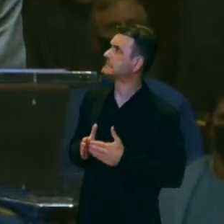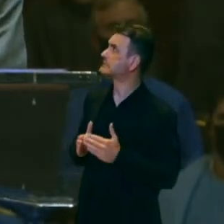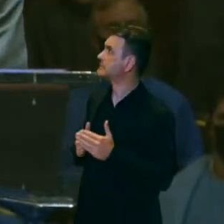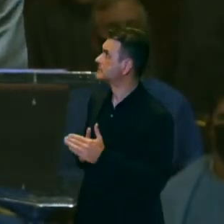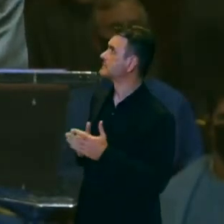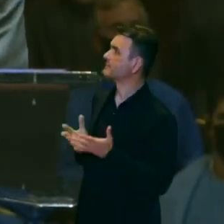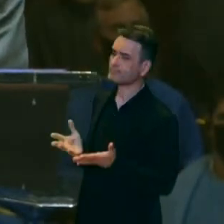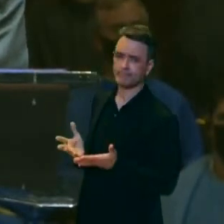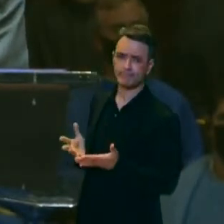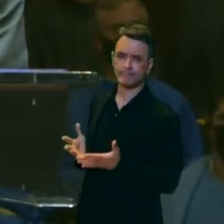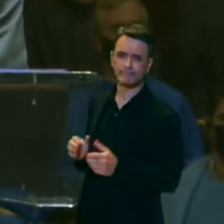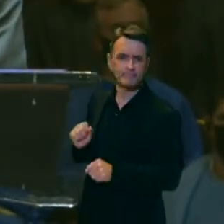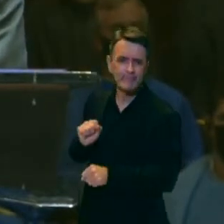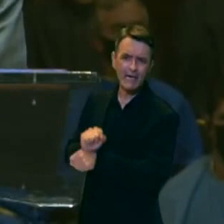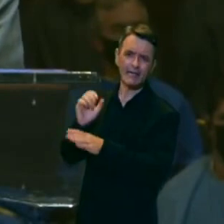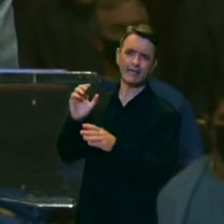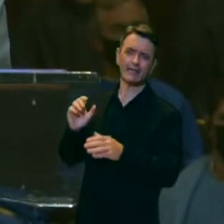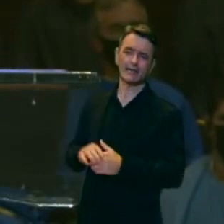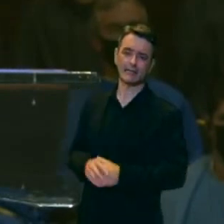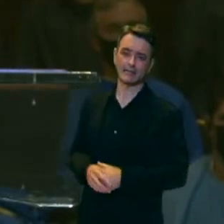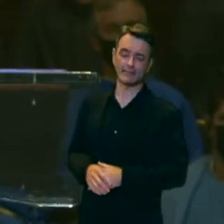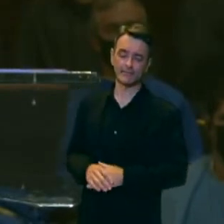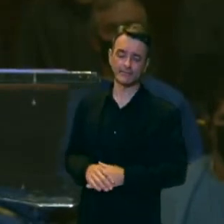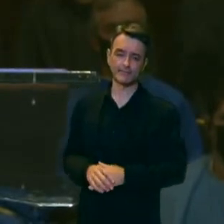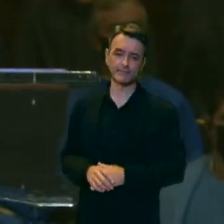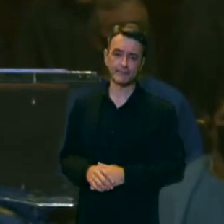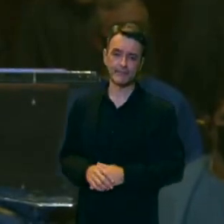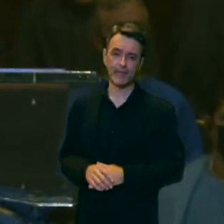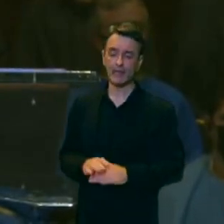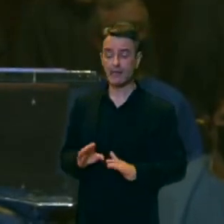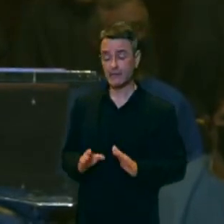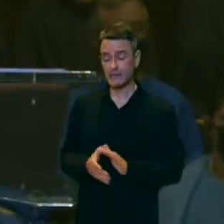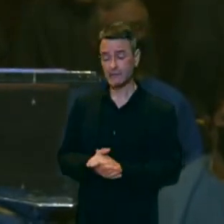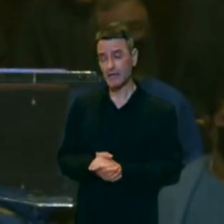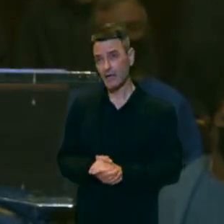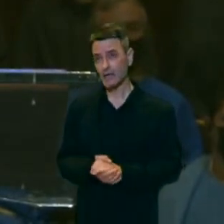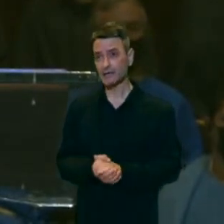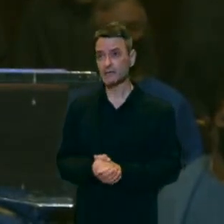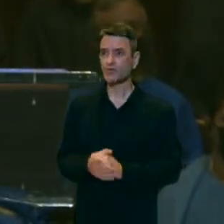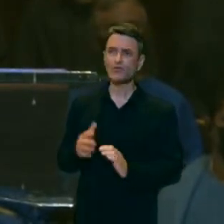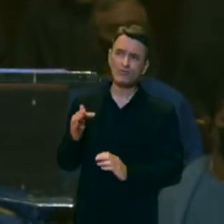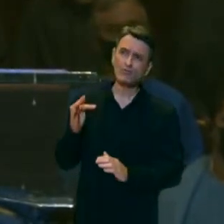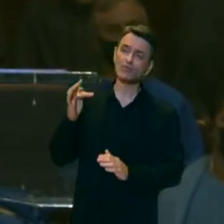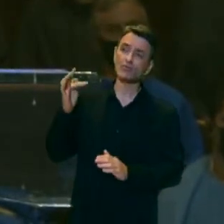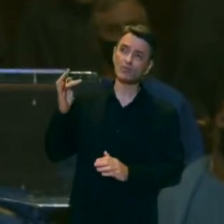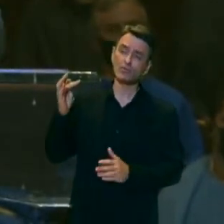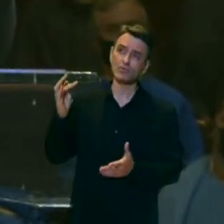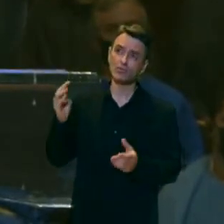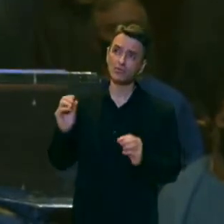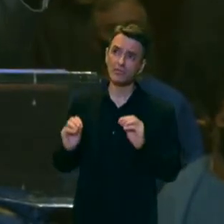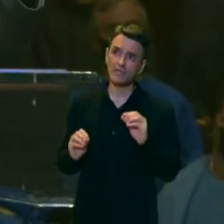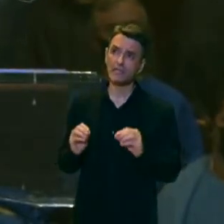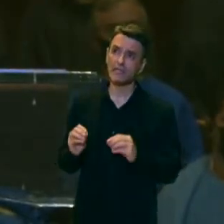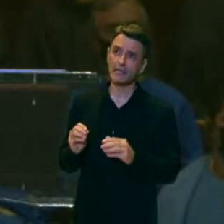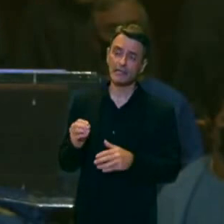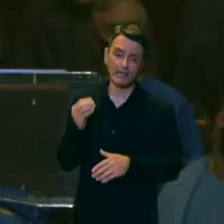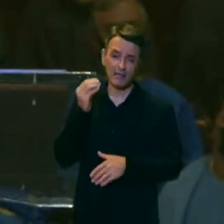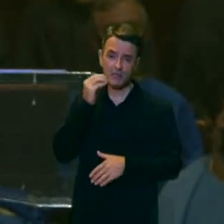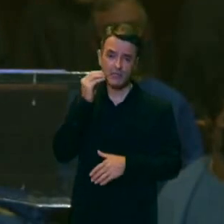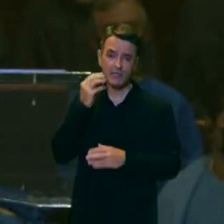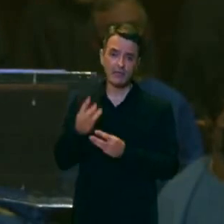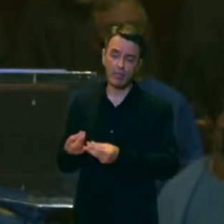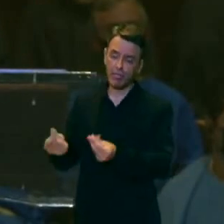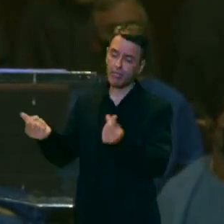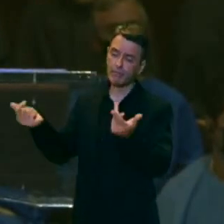Deus, porque ainda que você não queira, um dia a oportunidade vai embora e não